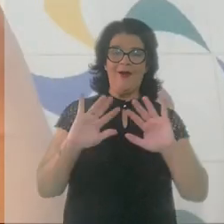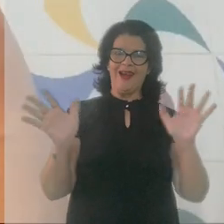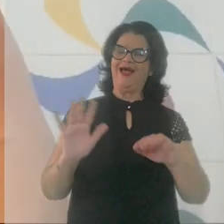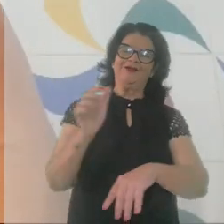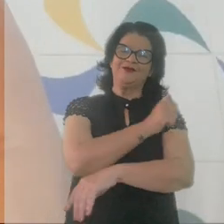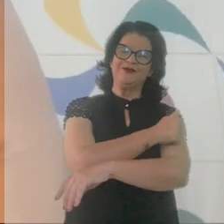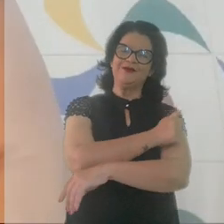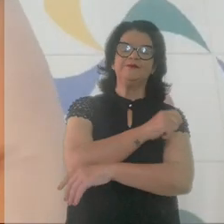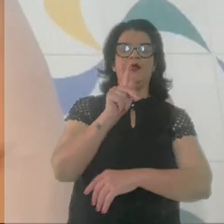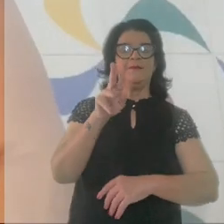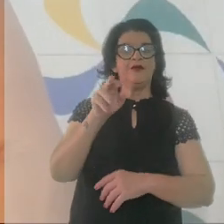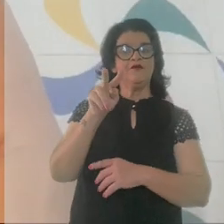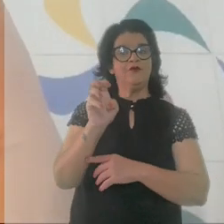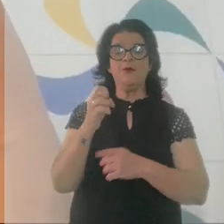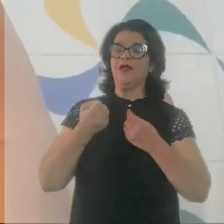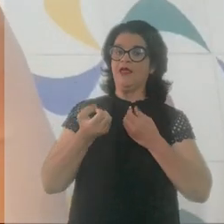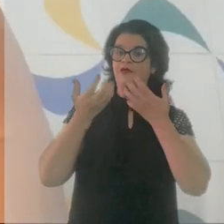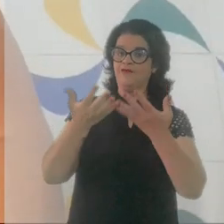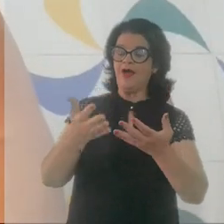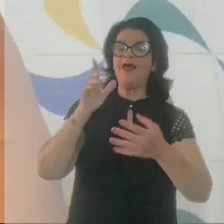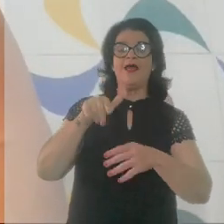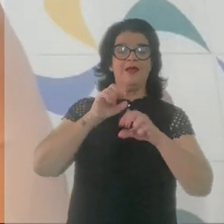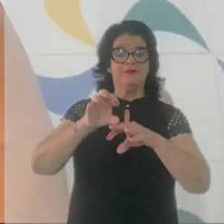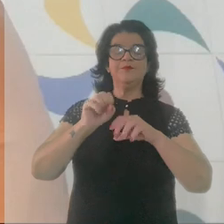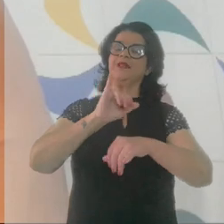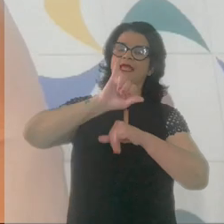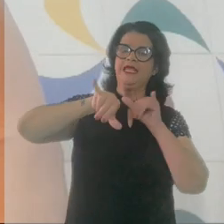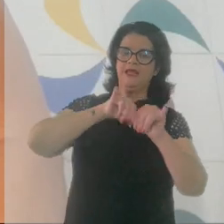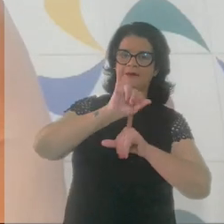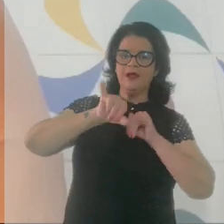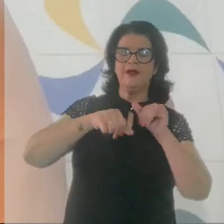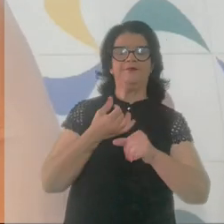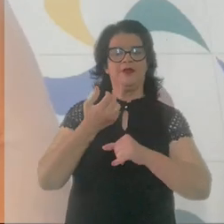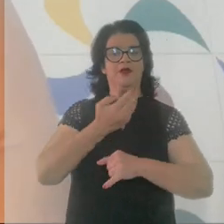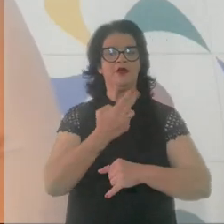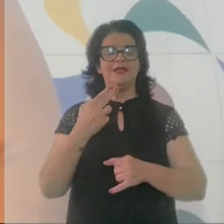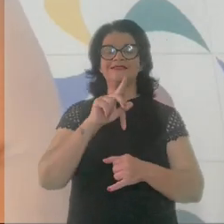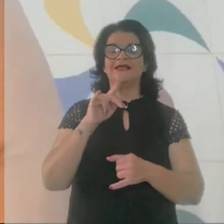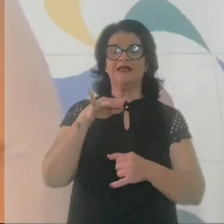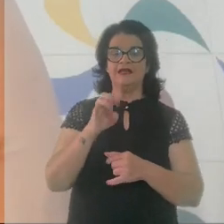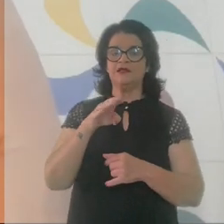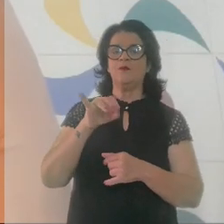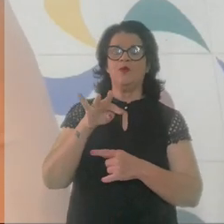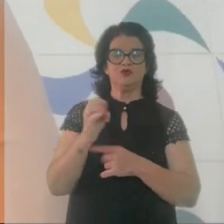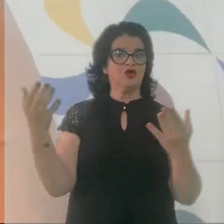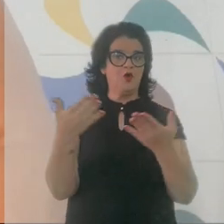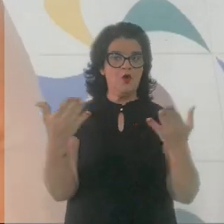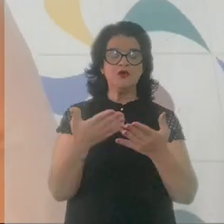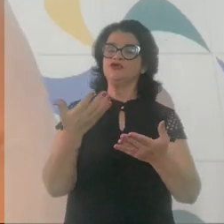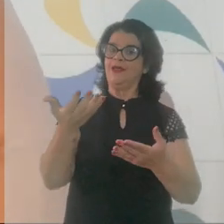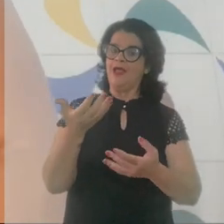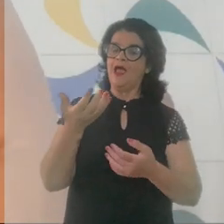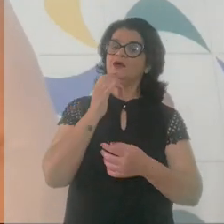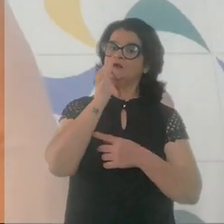Olá, estudantes do Prevup. Aqui quem vos fala é a formadora de Química. Me chamo Zenaide Monte. Hoje quero